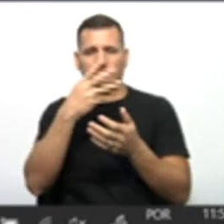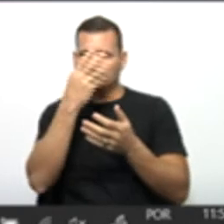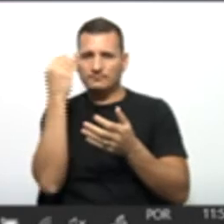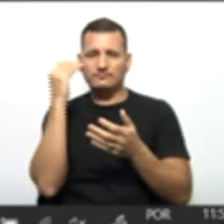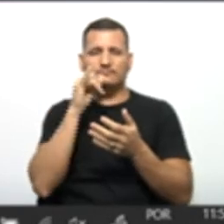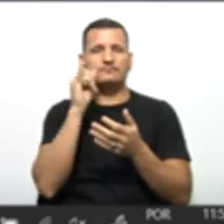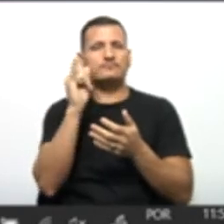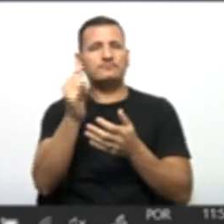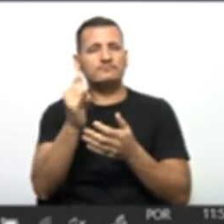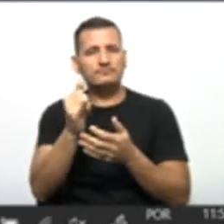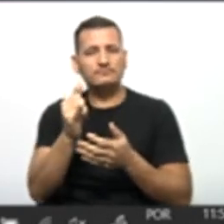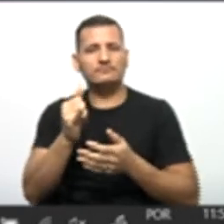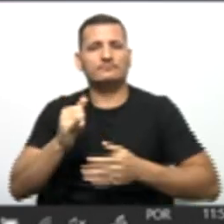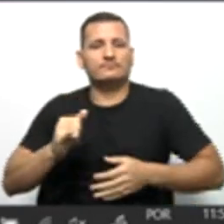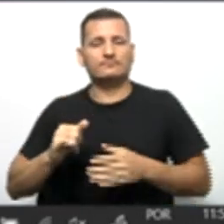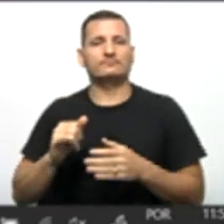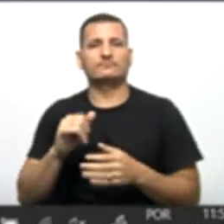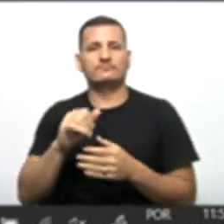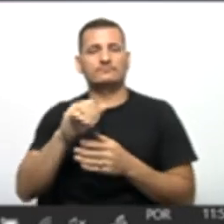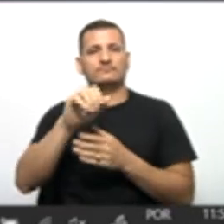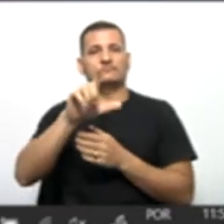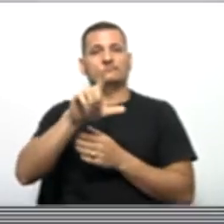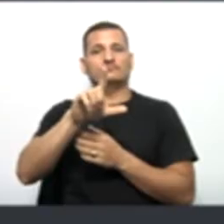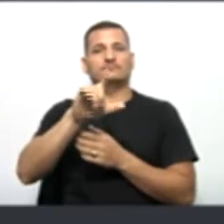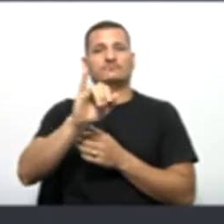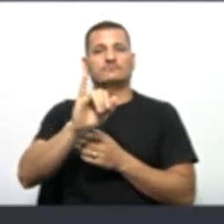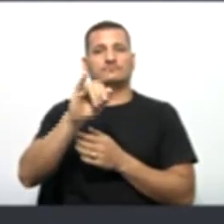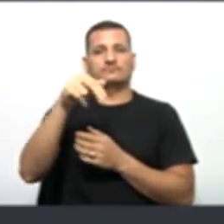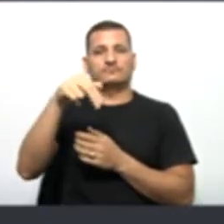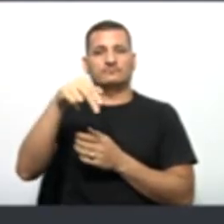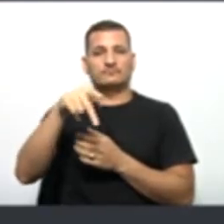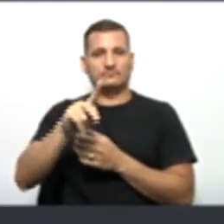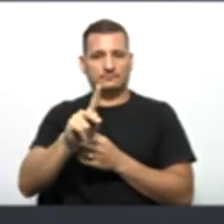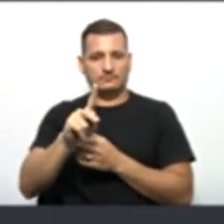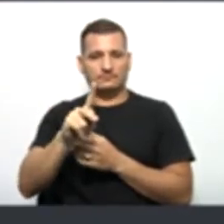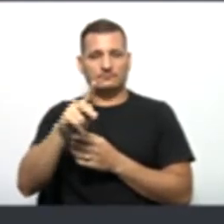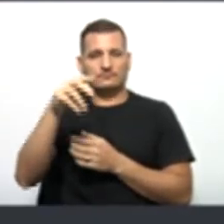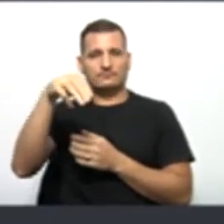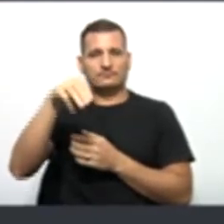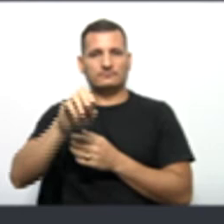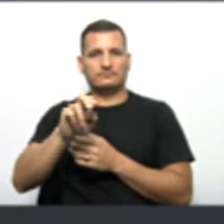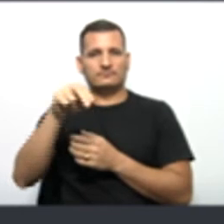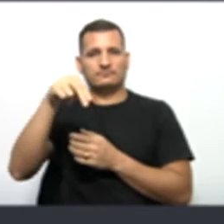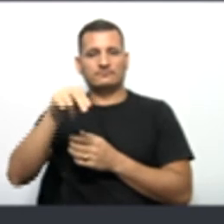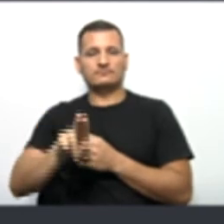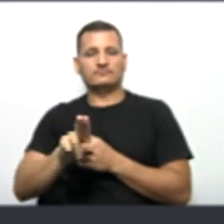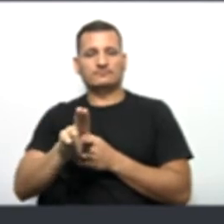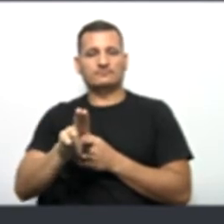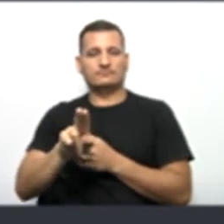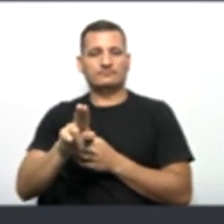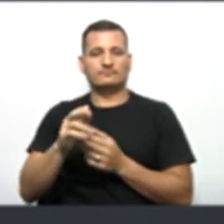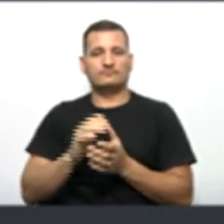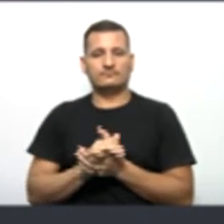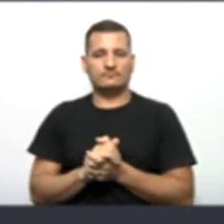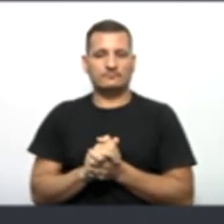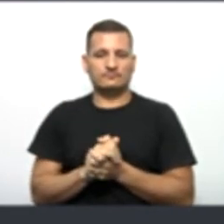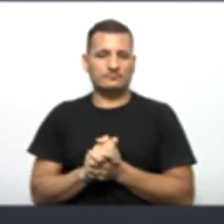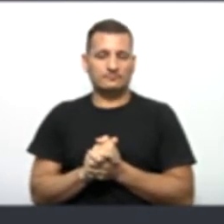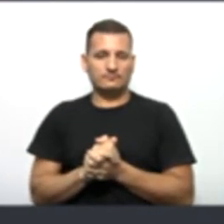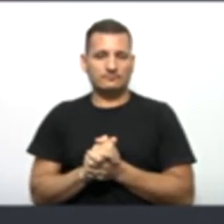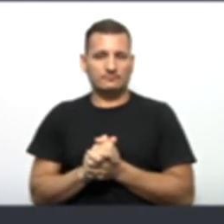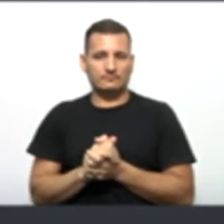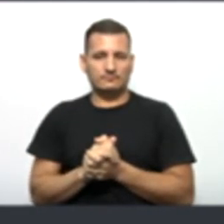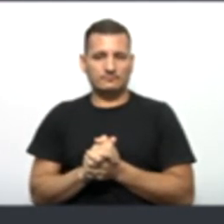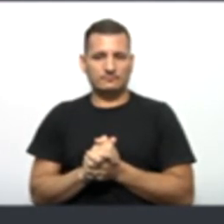sobre a página links menu que aumentar aqui o link menu essa página aqui ela